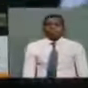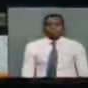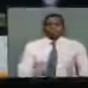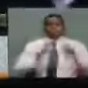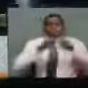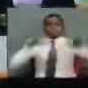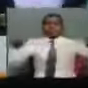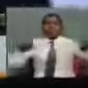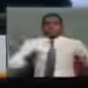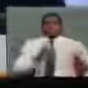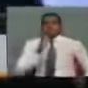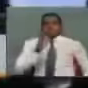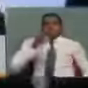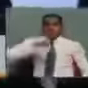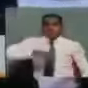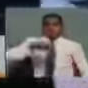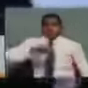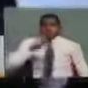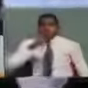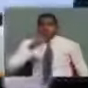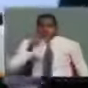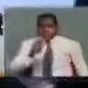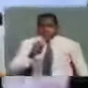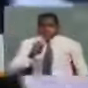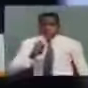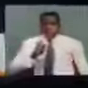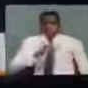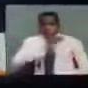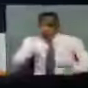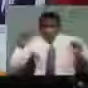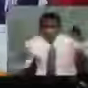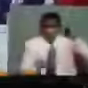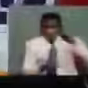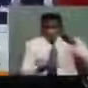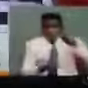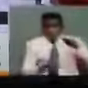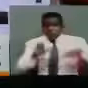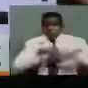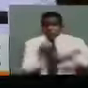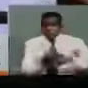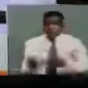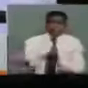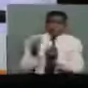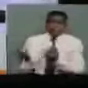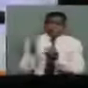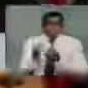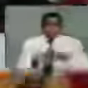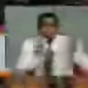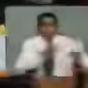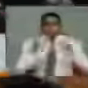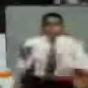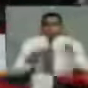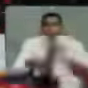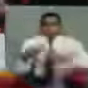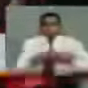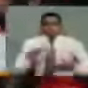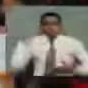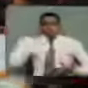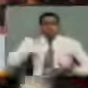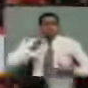Sublema. JPLA descer as bases e com elas erguer a bandeira do MPLA. O